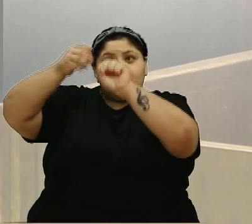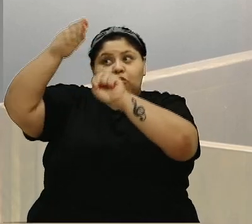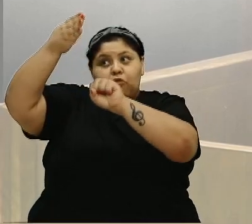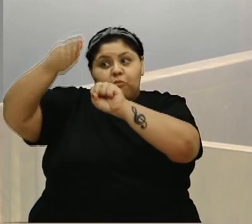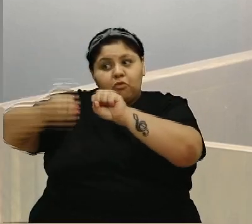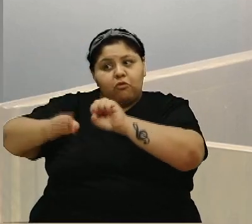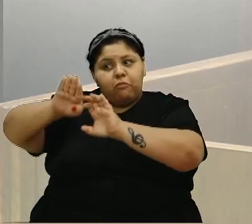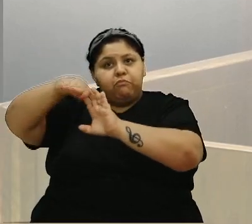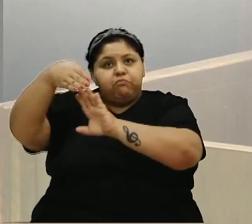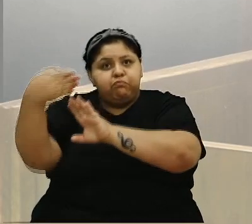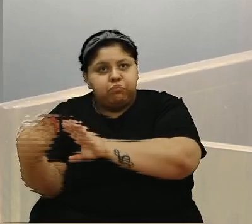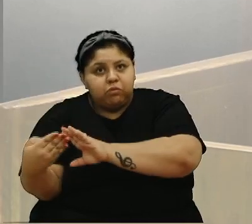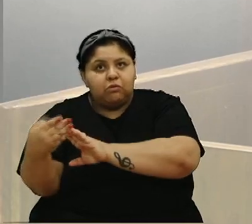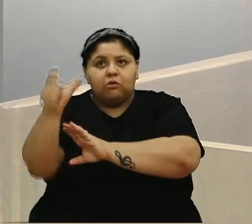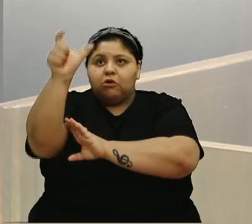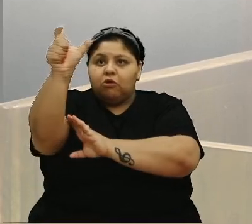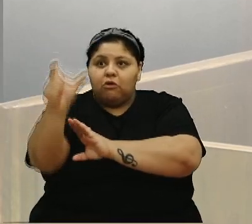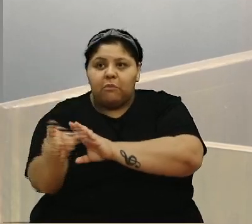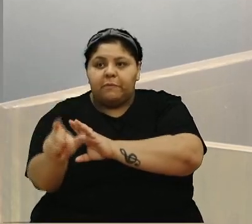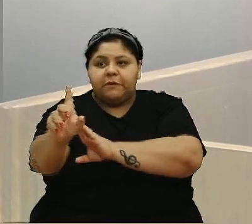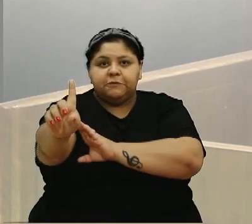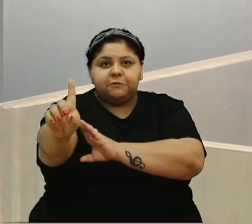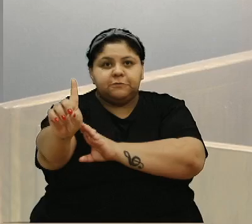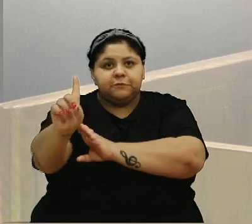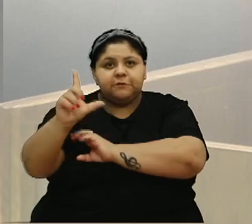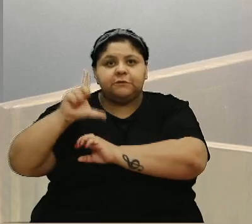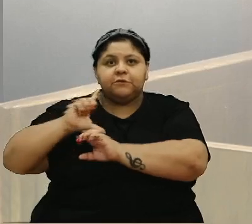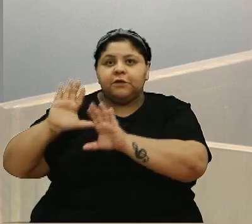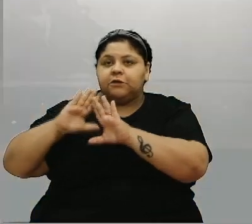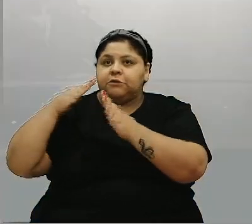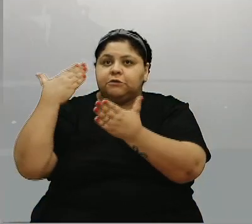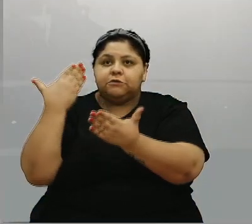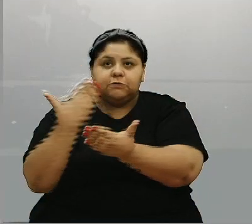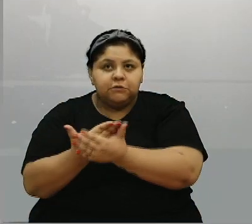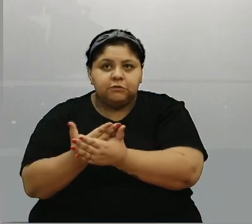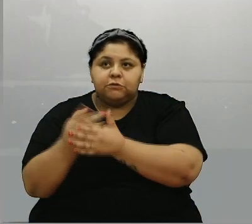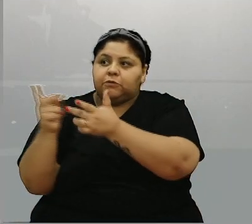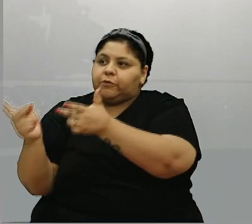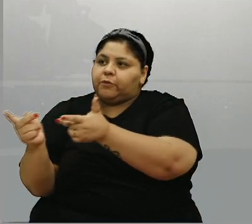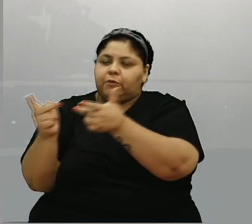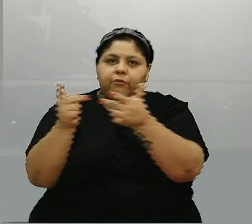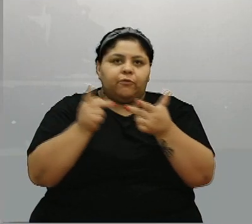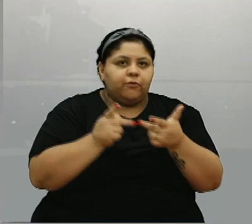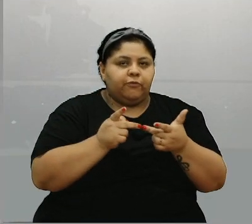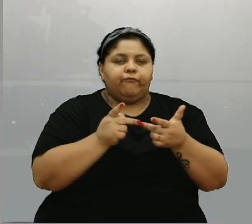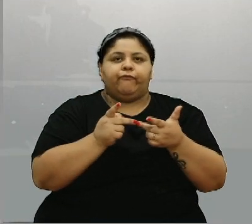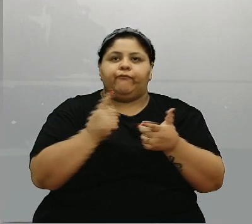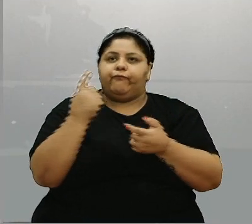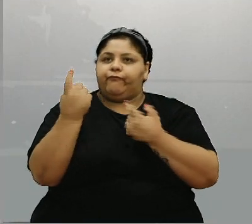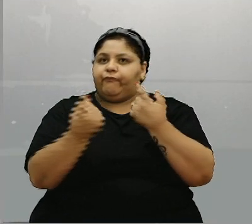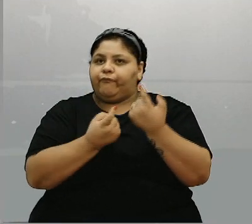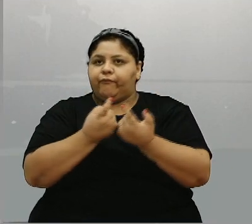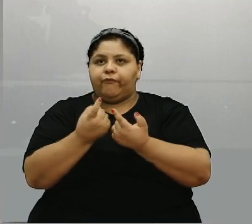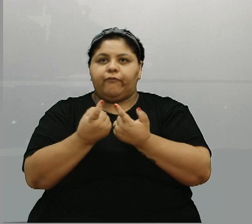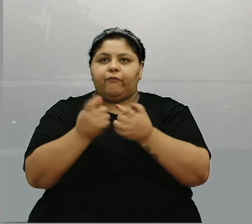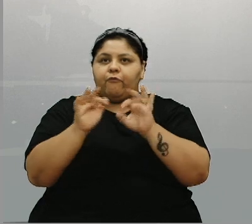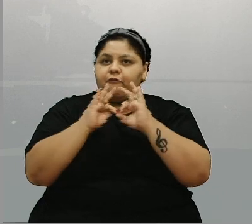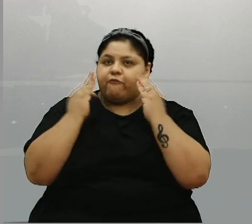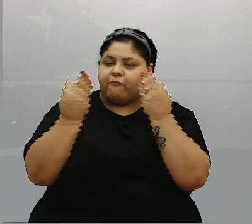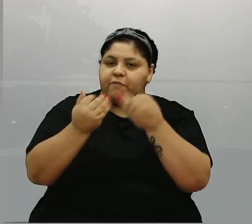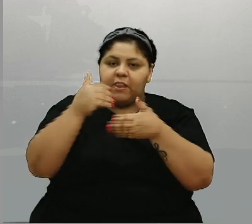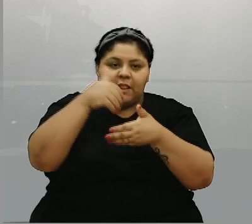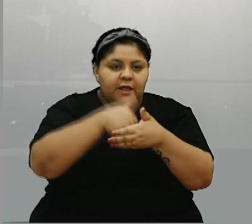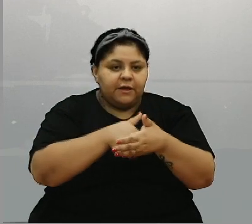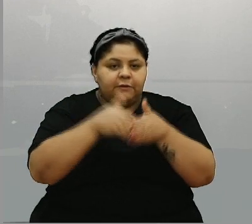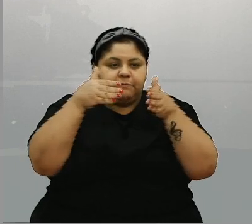muro. Alguém está vindo para a casa da escola, que tem escola no entorno, alguém está visitando algum falecido no cemitério, né?